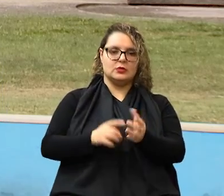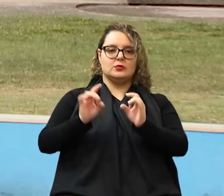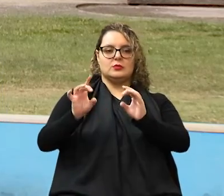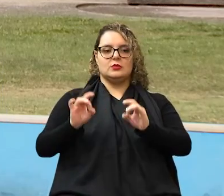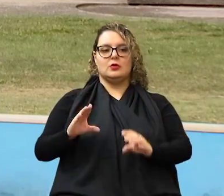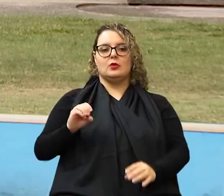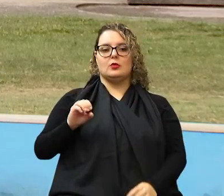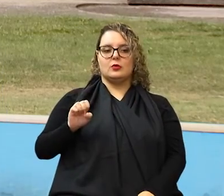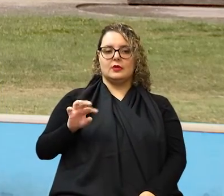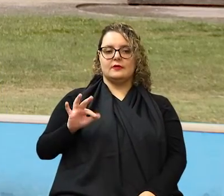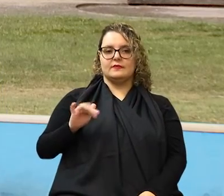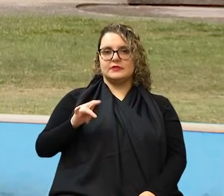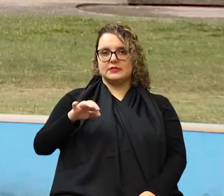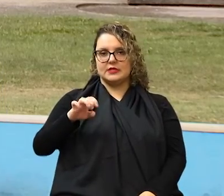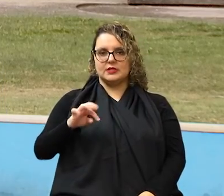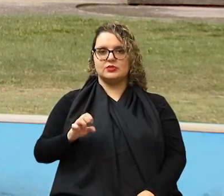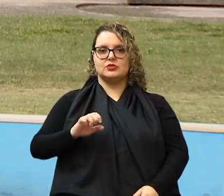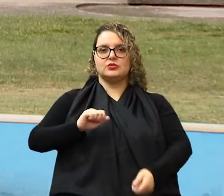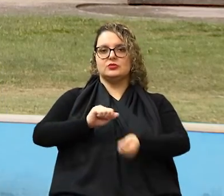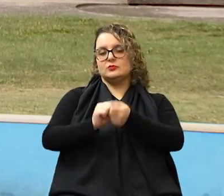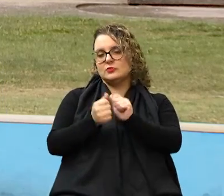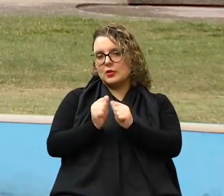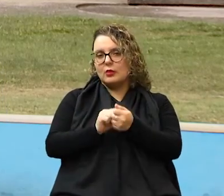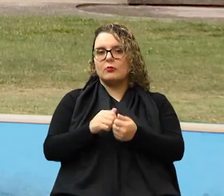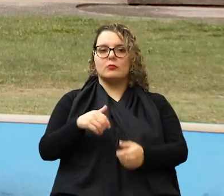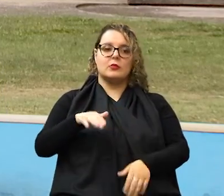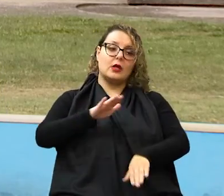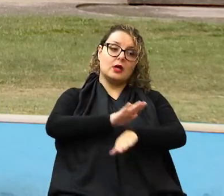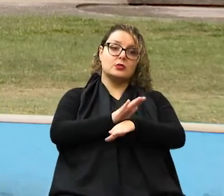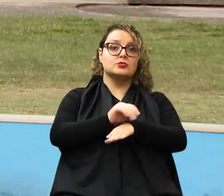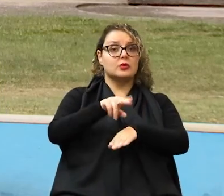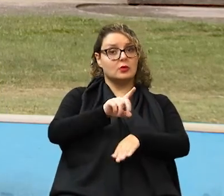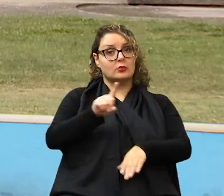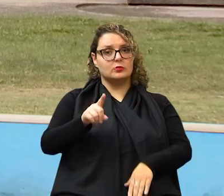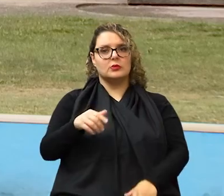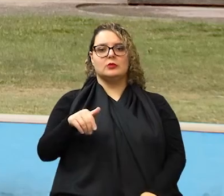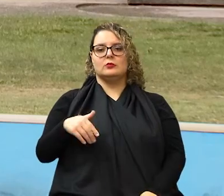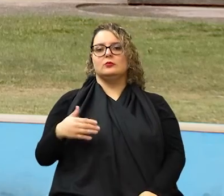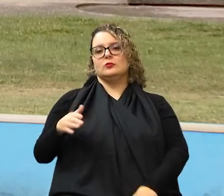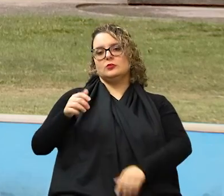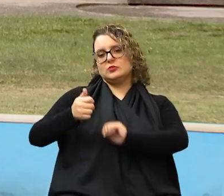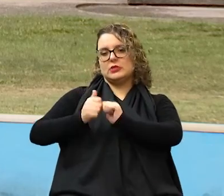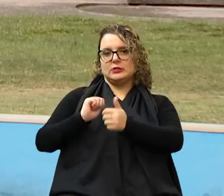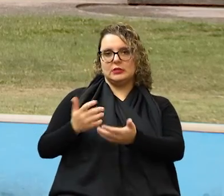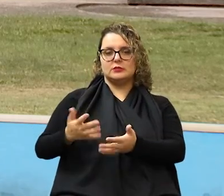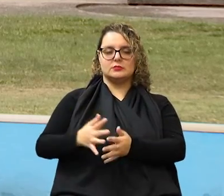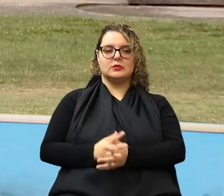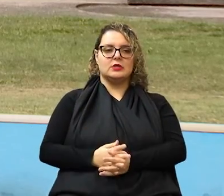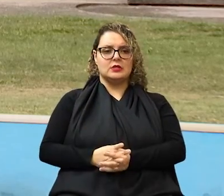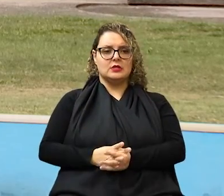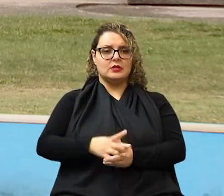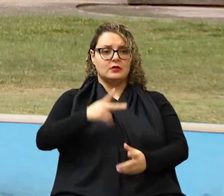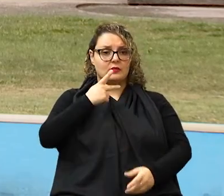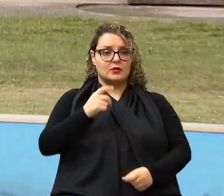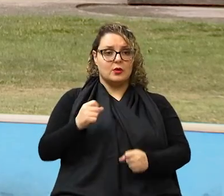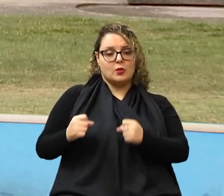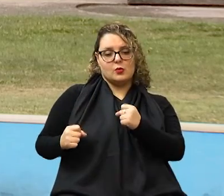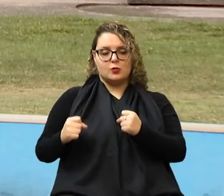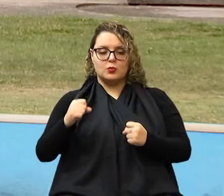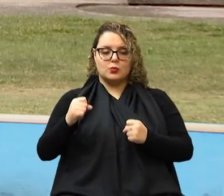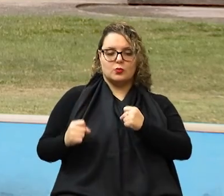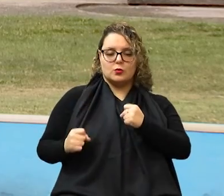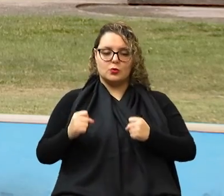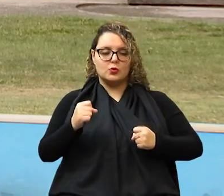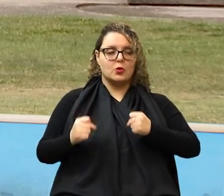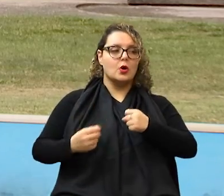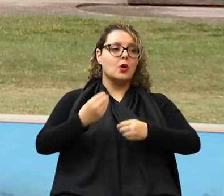especificidade, o seu coeficiente de flexibilidade para ajudar mais ou não os atletas. E aí você também falou que no atletismo tem a marcha